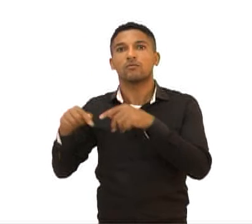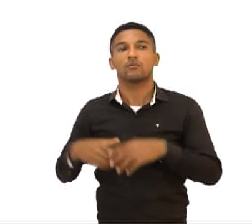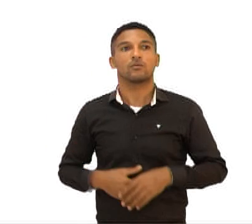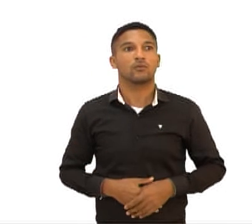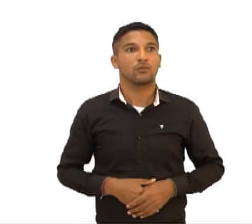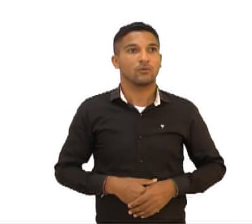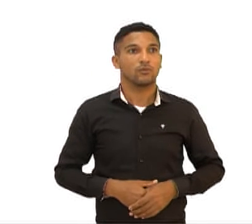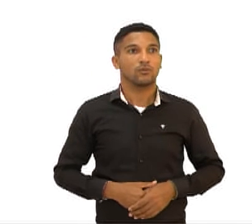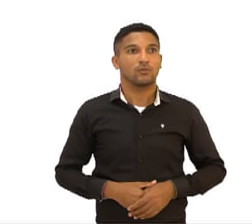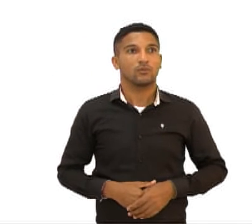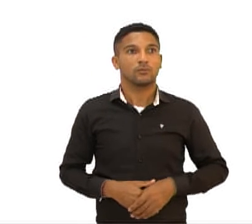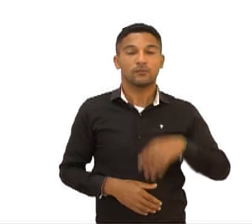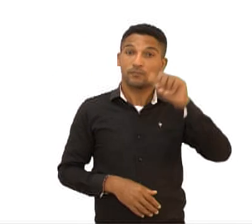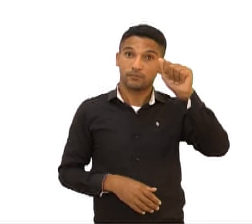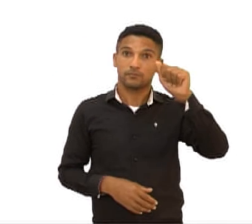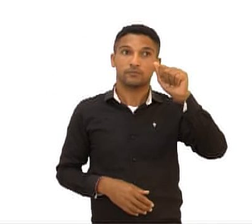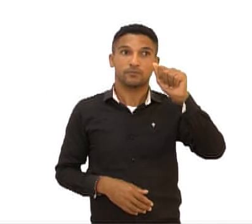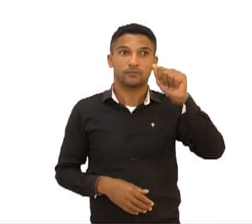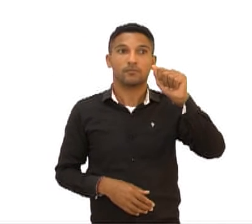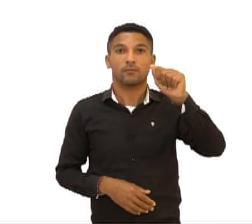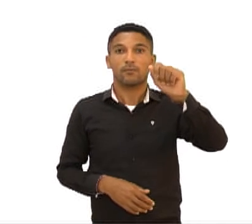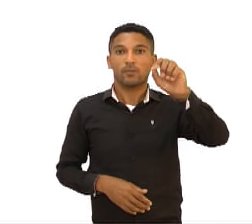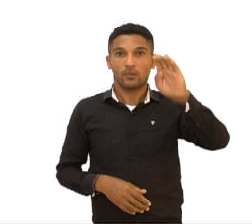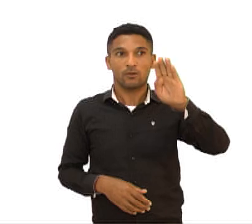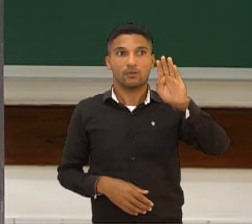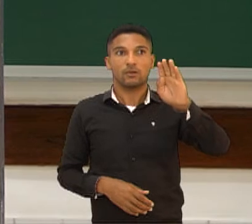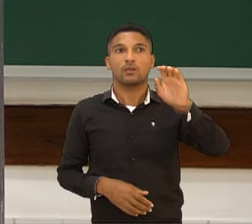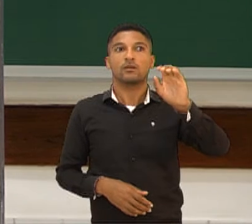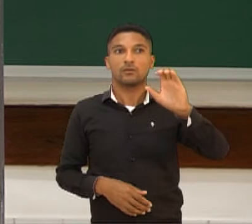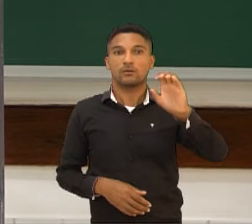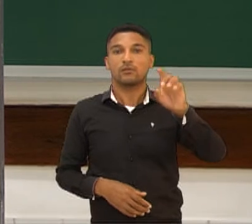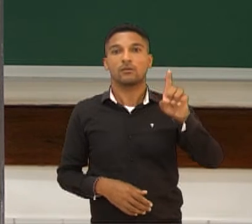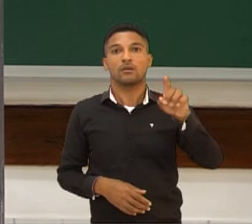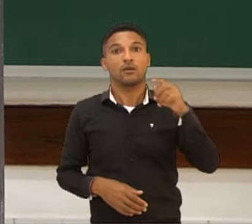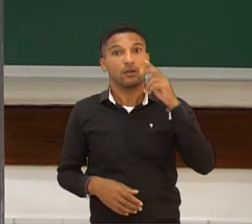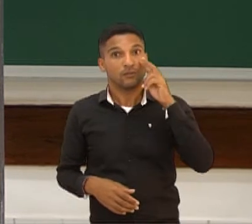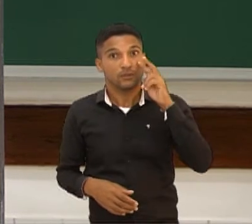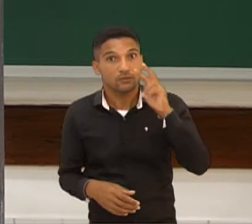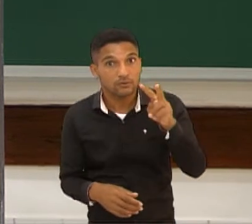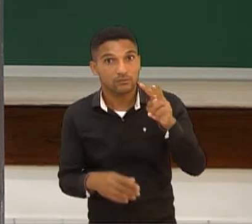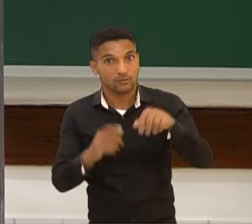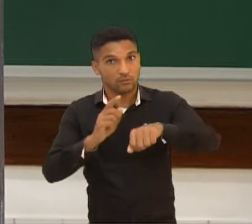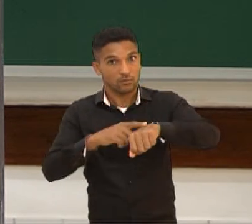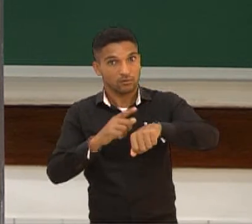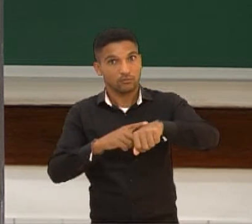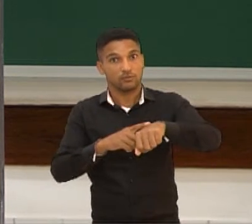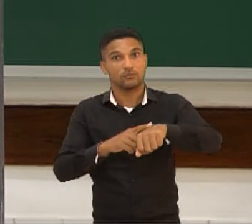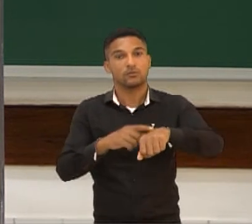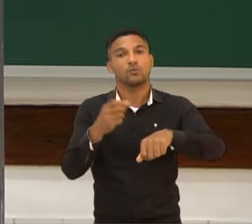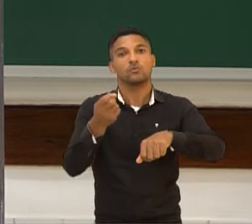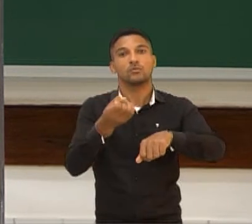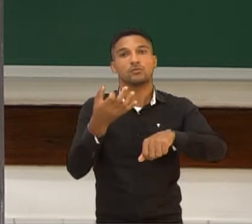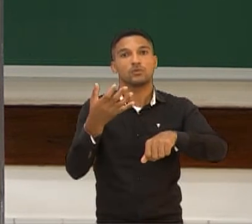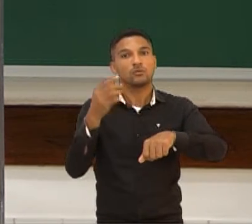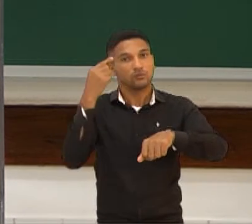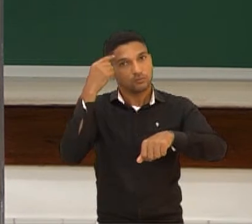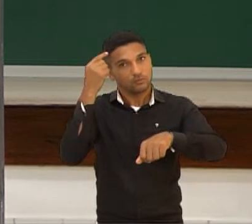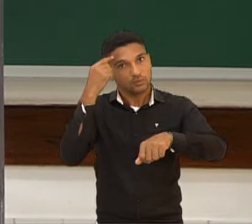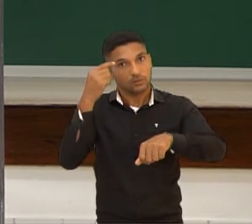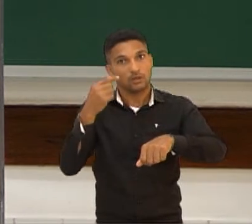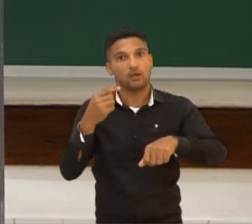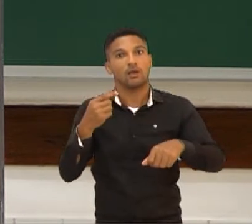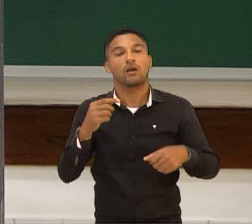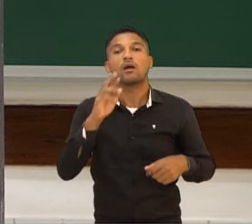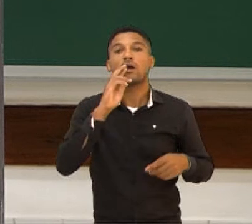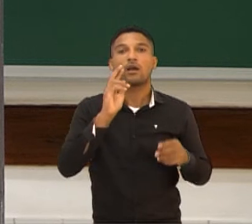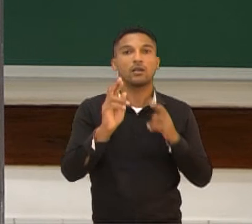C. Malineses, D. Congoleses. Então, vocês vão ter aí alguns minutos para pensar qual